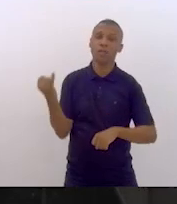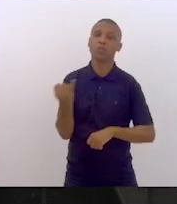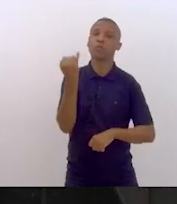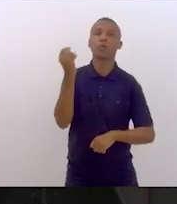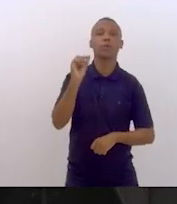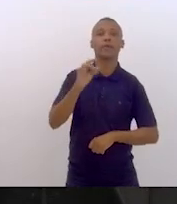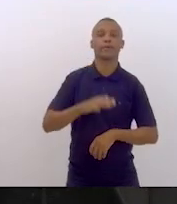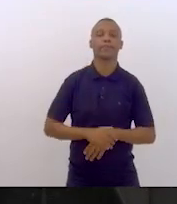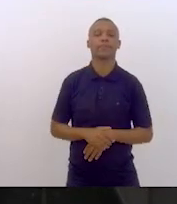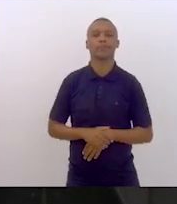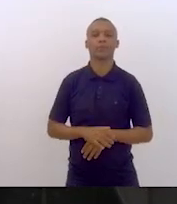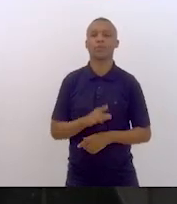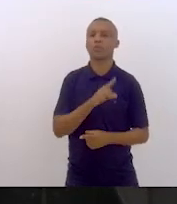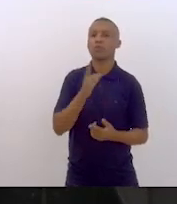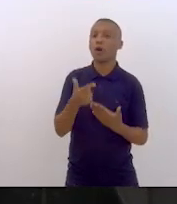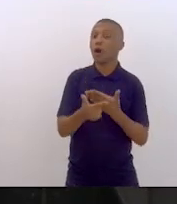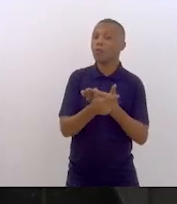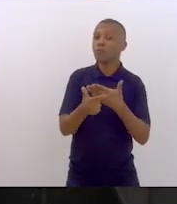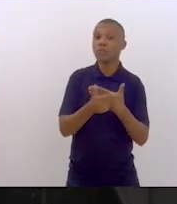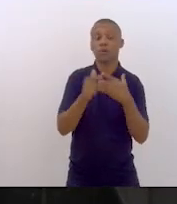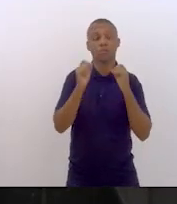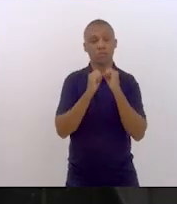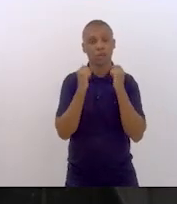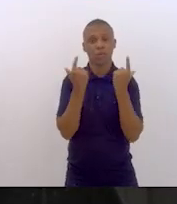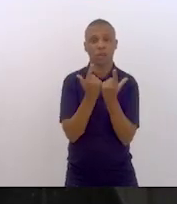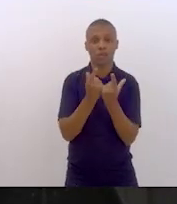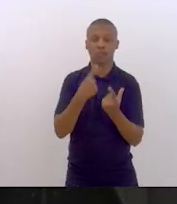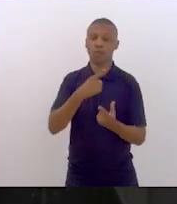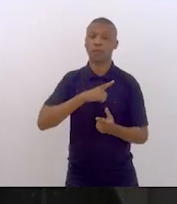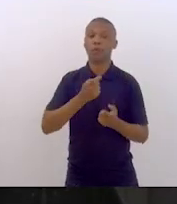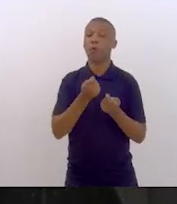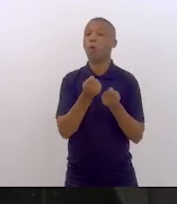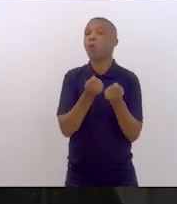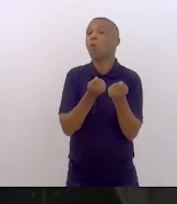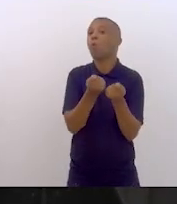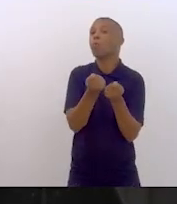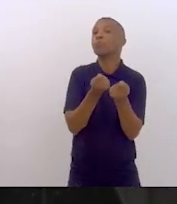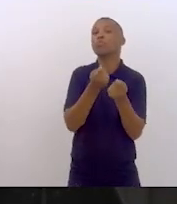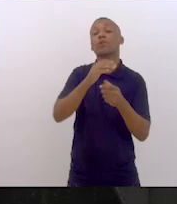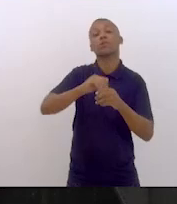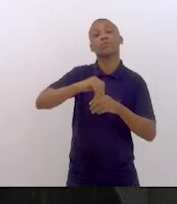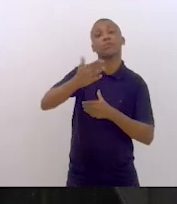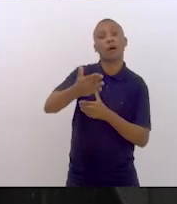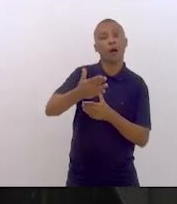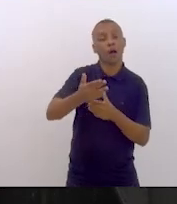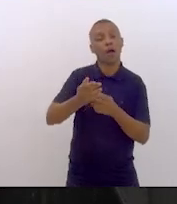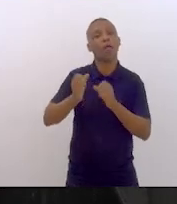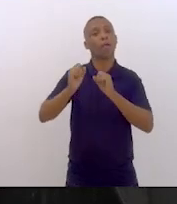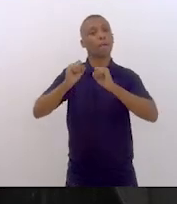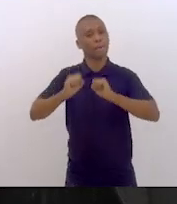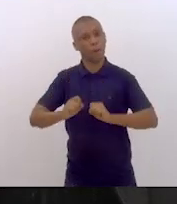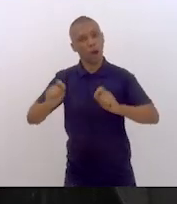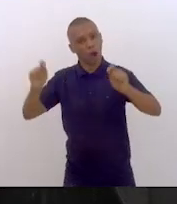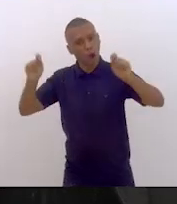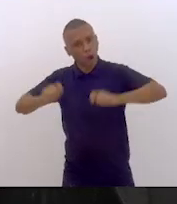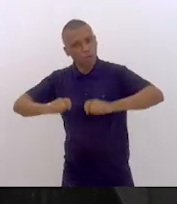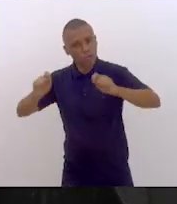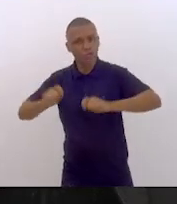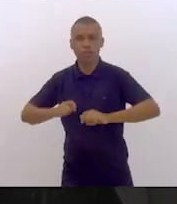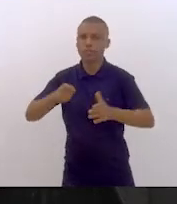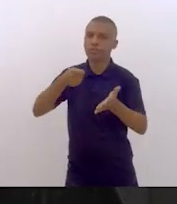controle externo que o poder legislativo pode e deve fazer com